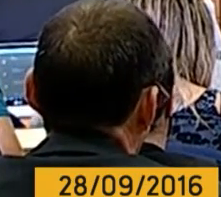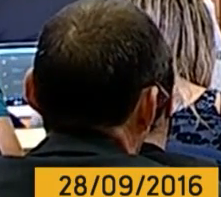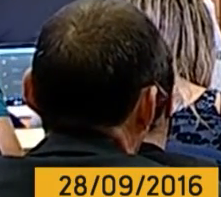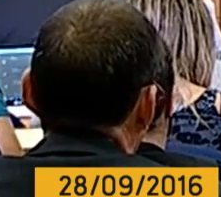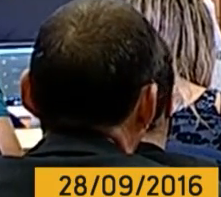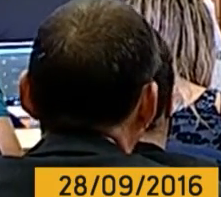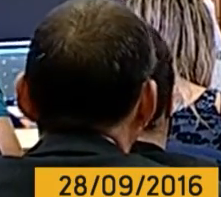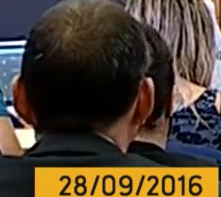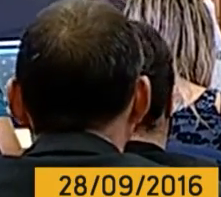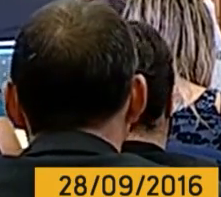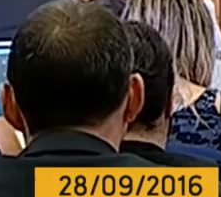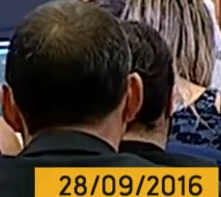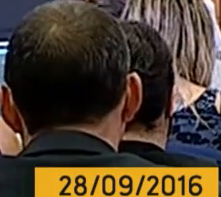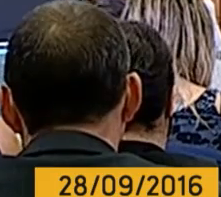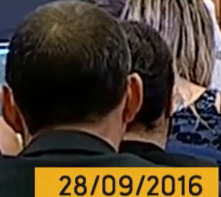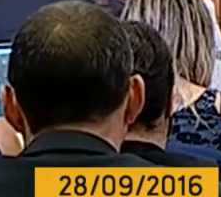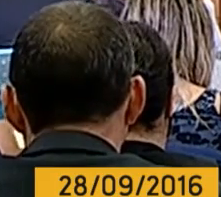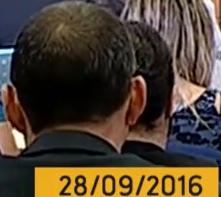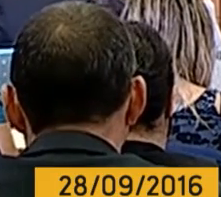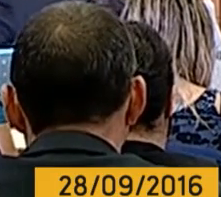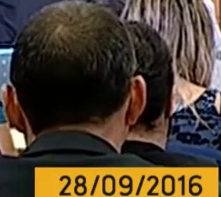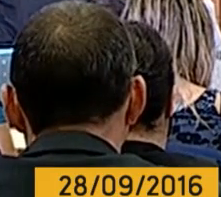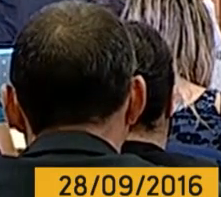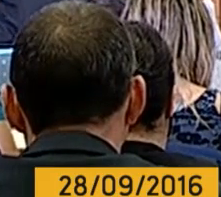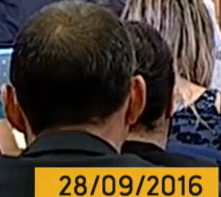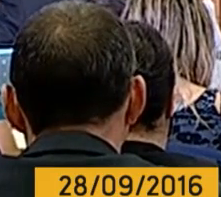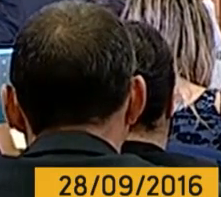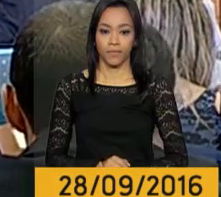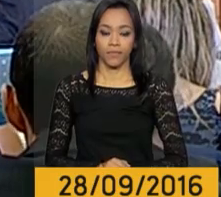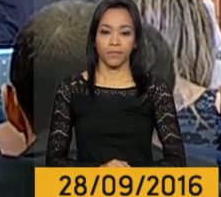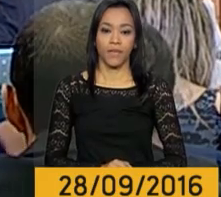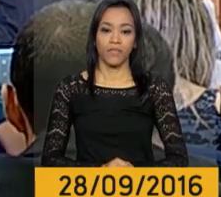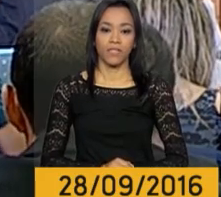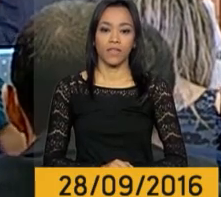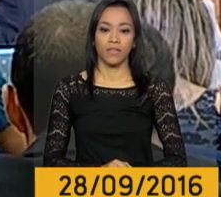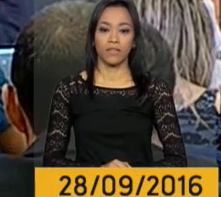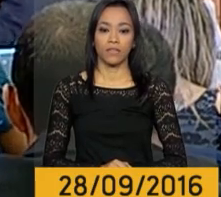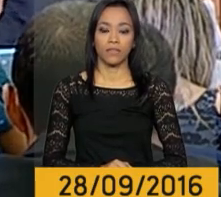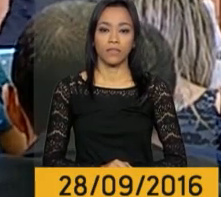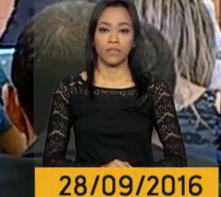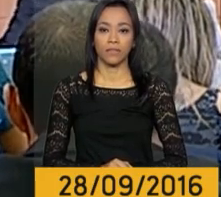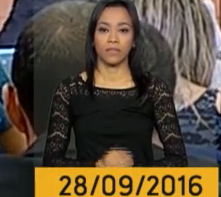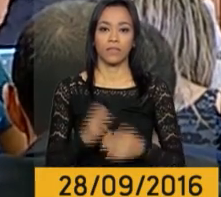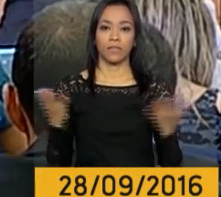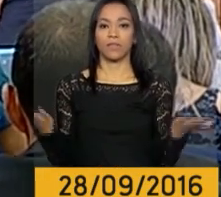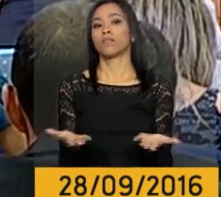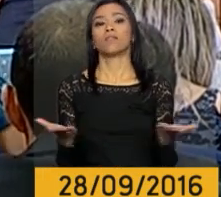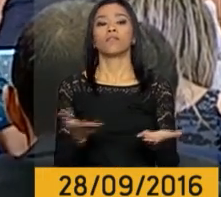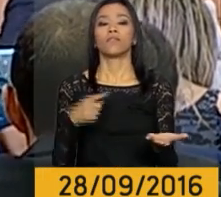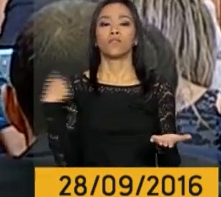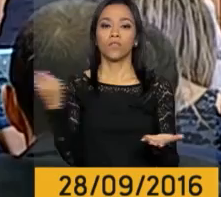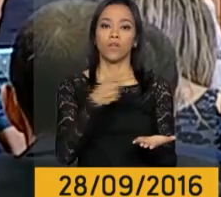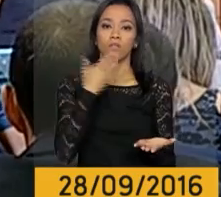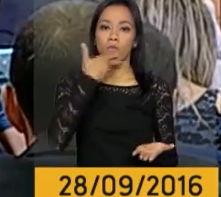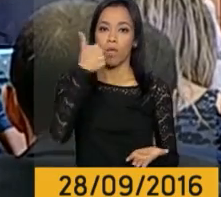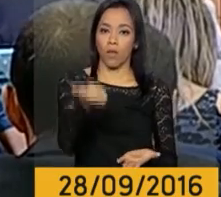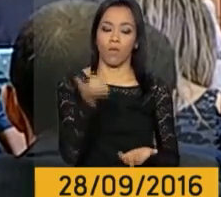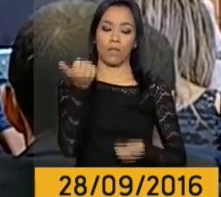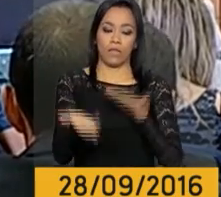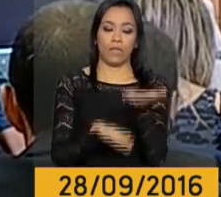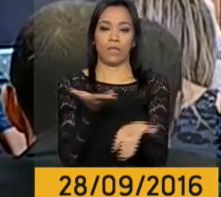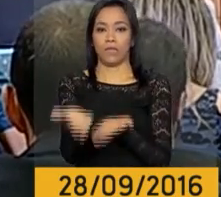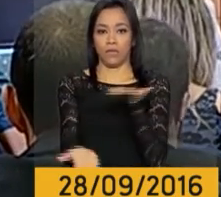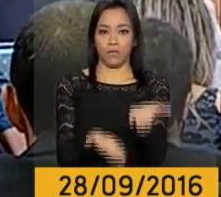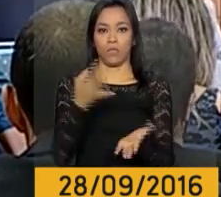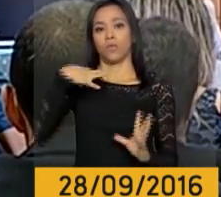e eu vou eu gostaria então de destacar que estamos fazendo o melhor tratamento do mundo